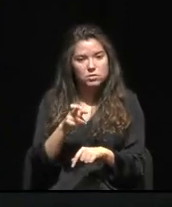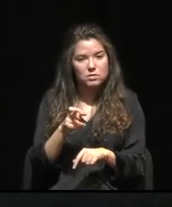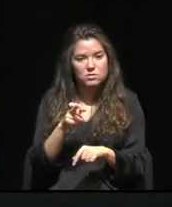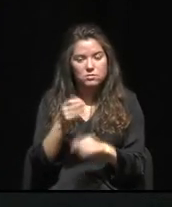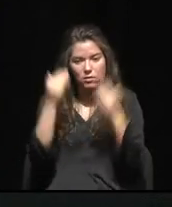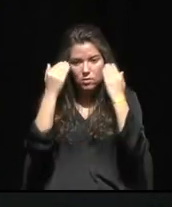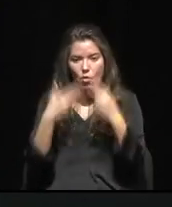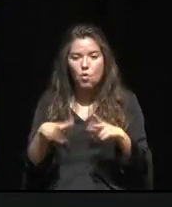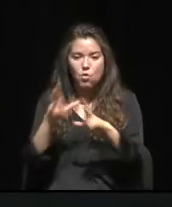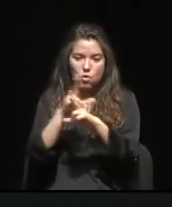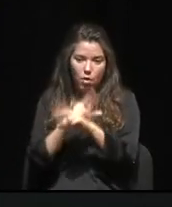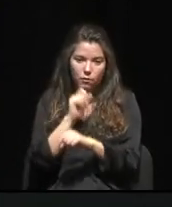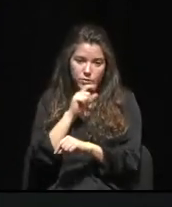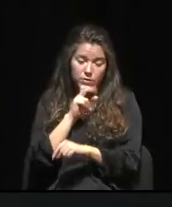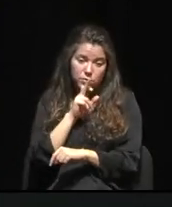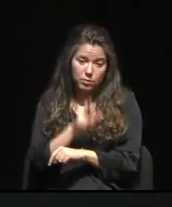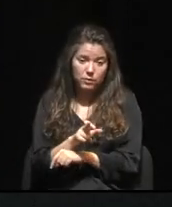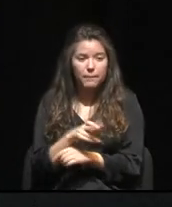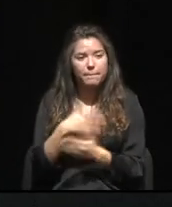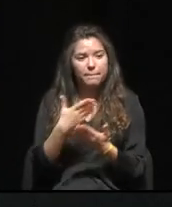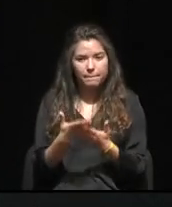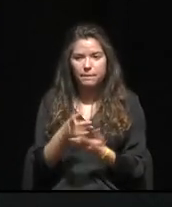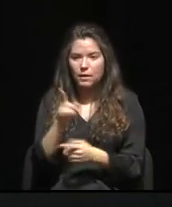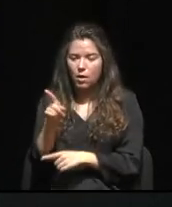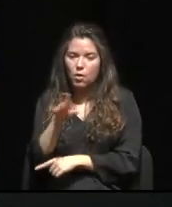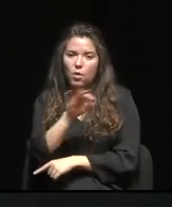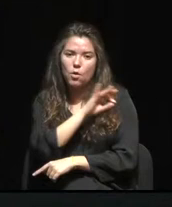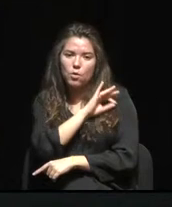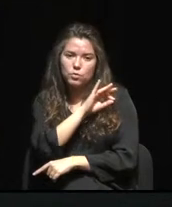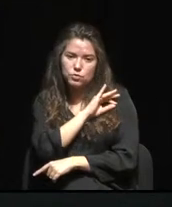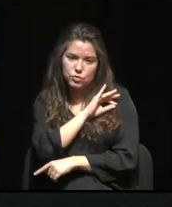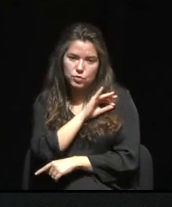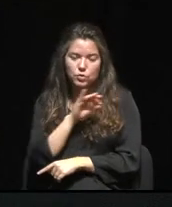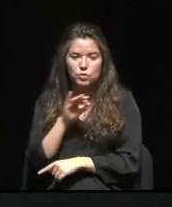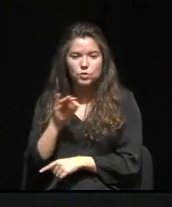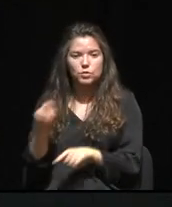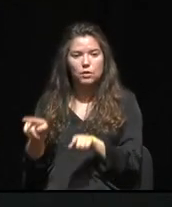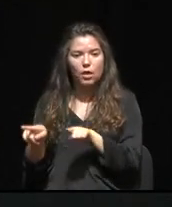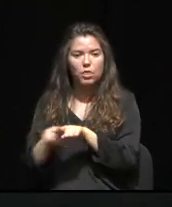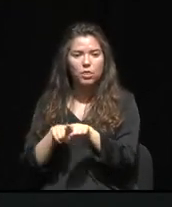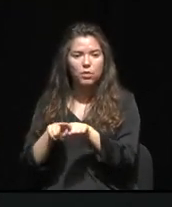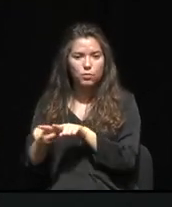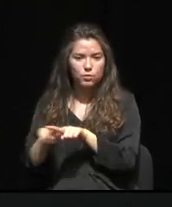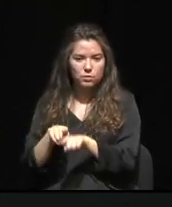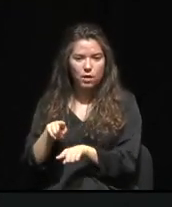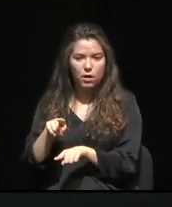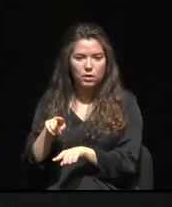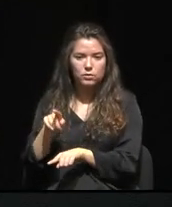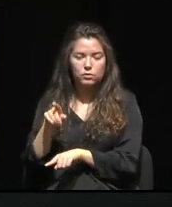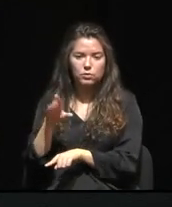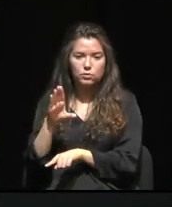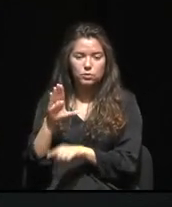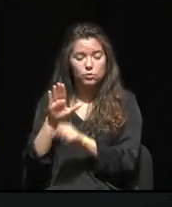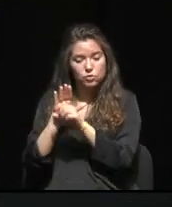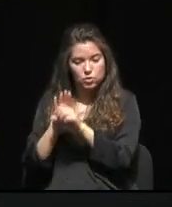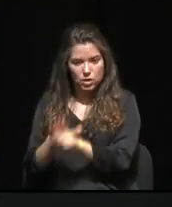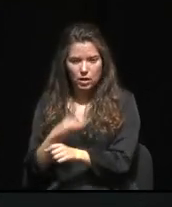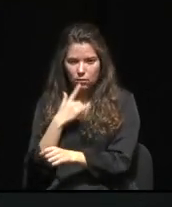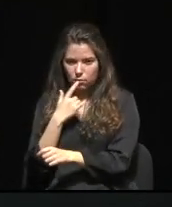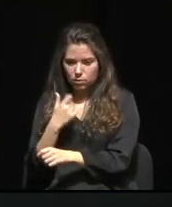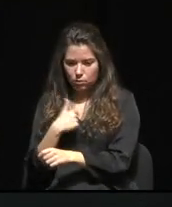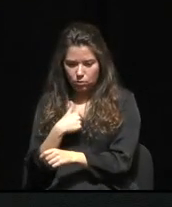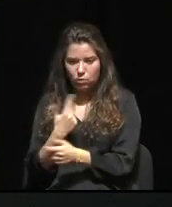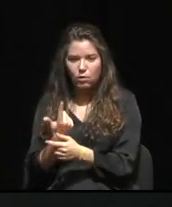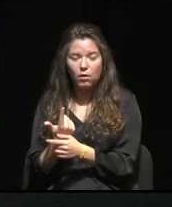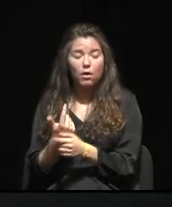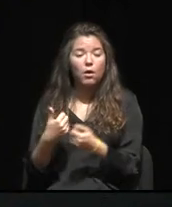questões relativamente às questões que o senhor Deputado Sea aqui levantou H dizer-lhe que